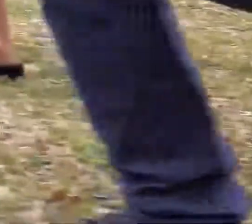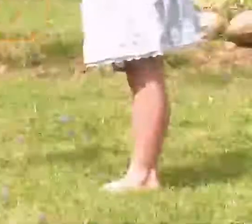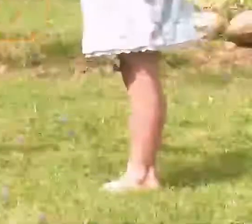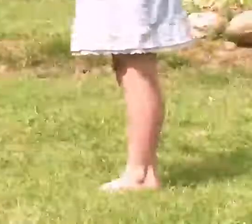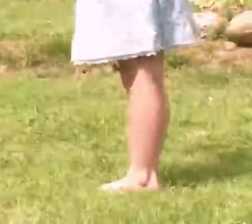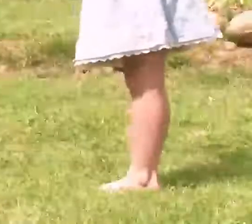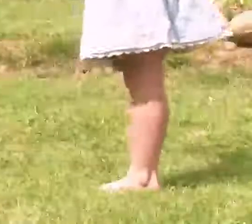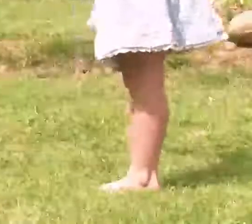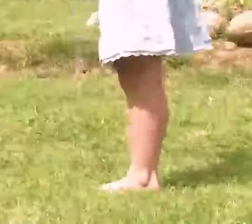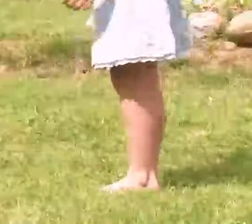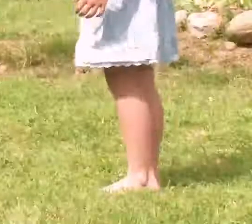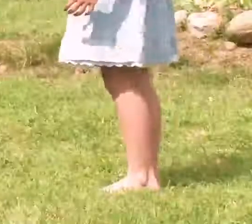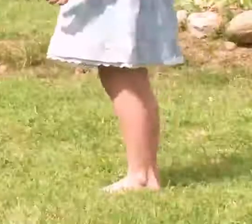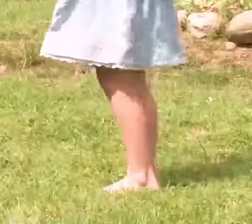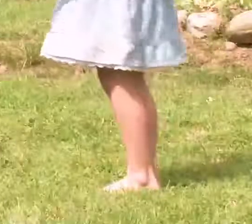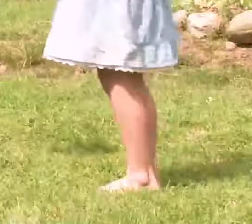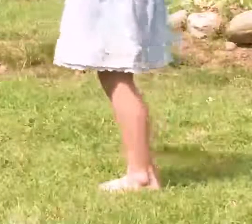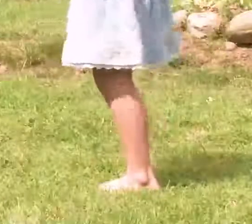sinta prazer.